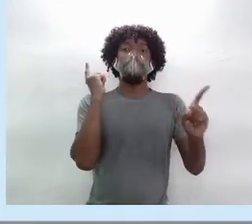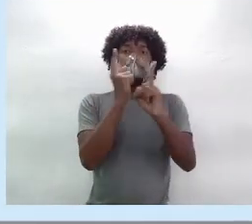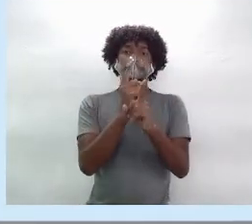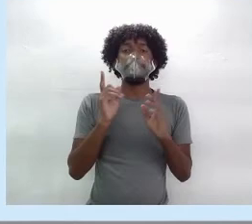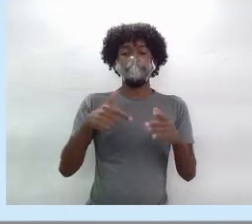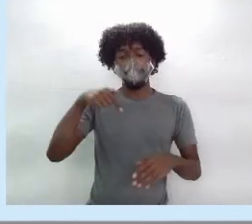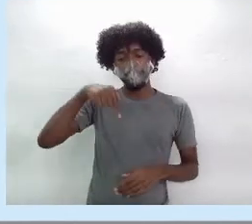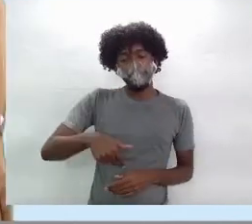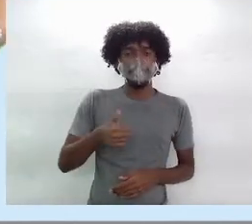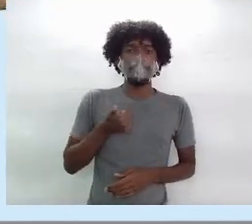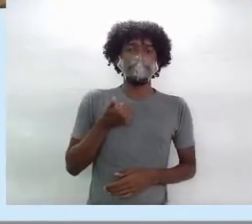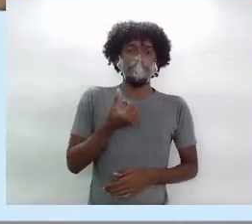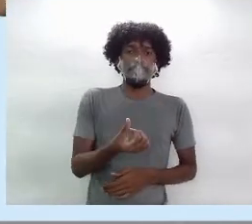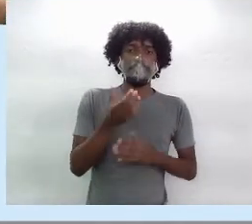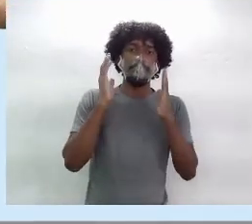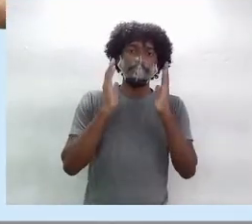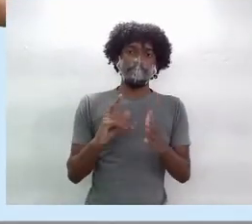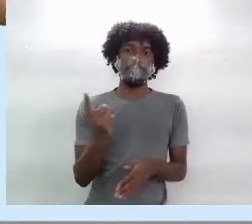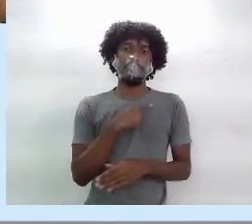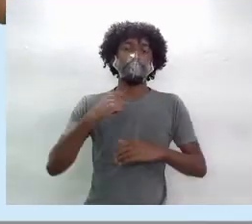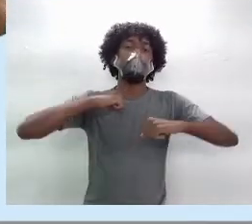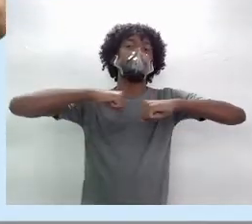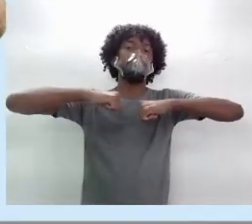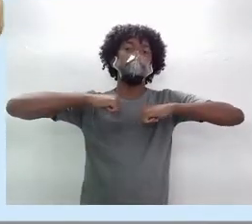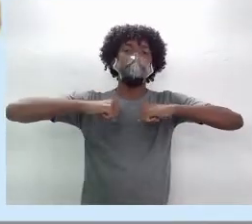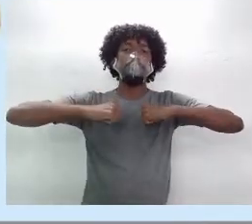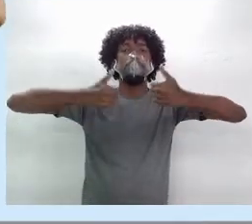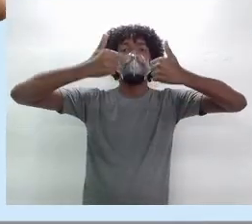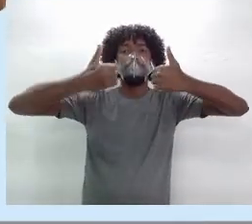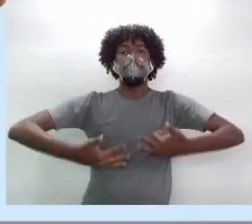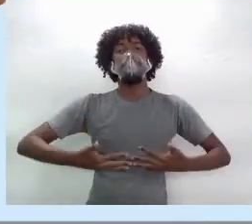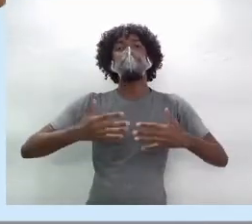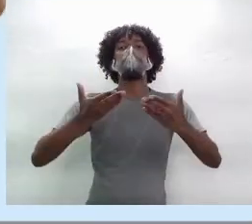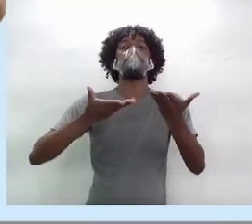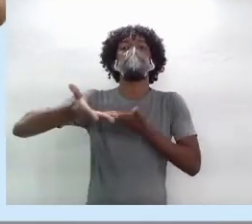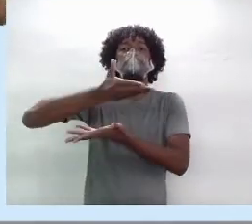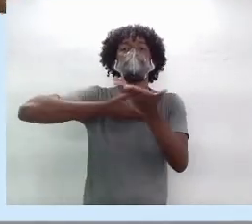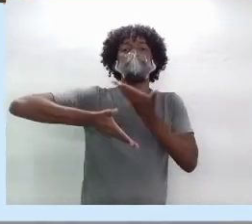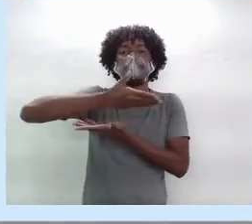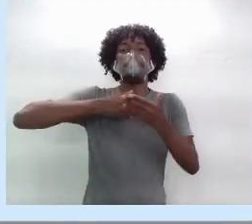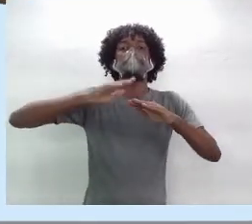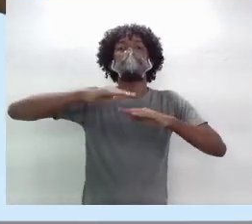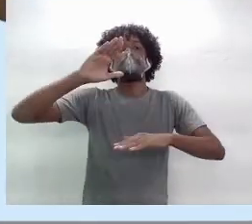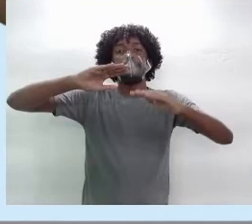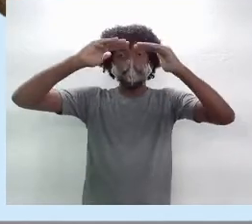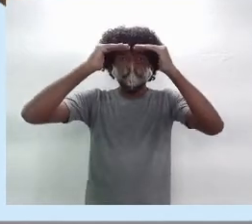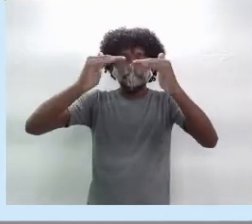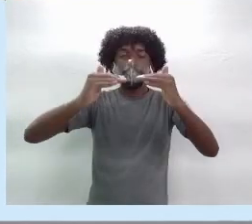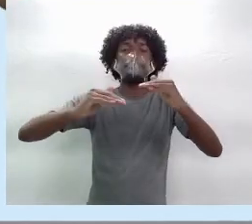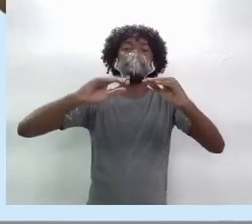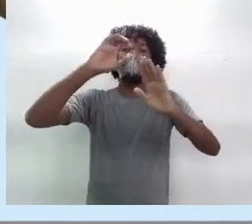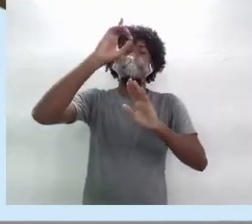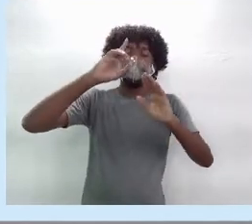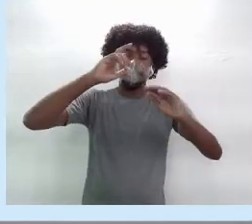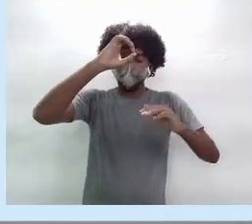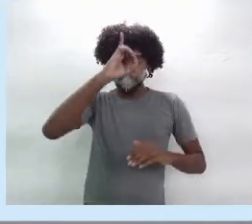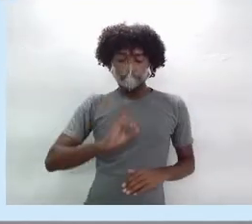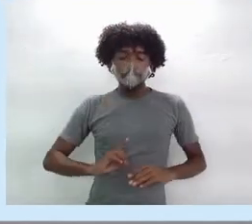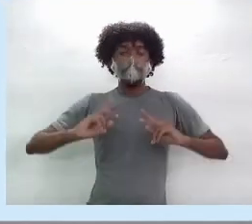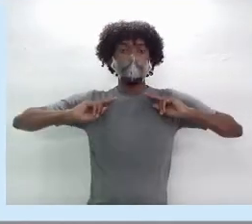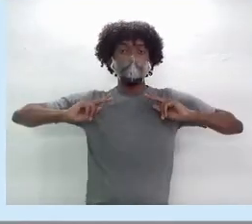nosso 16º, nós debatemos, conversamos um pouco sobre o respeito, a dignidade, a tolerância,